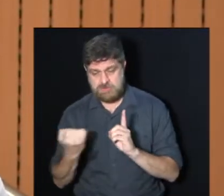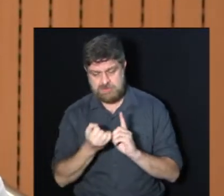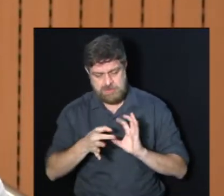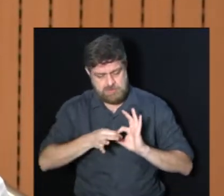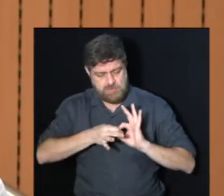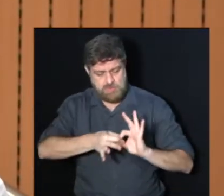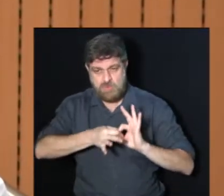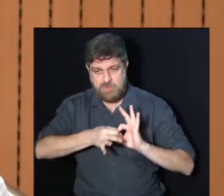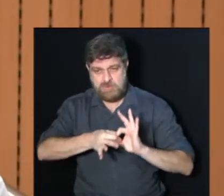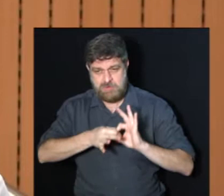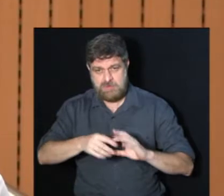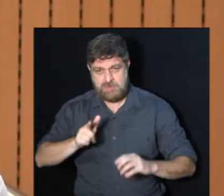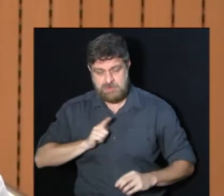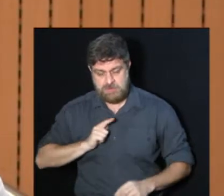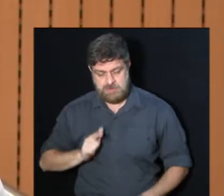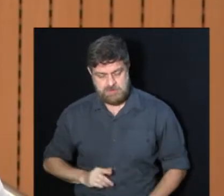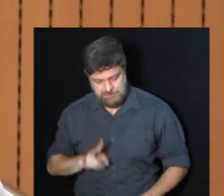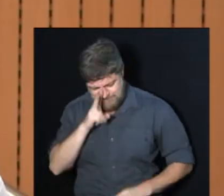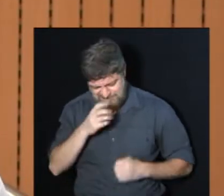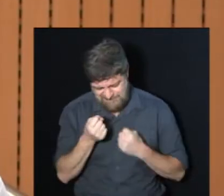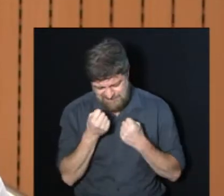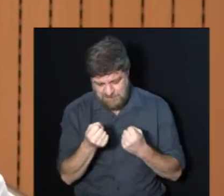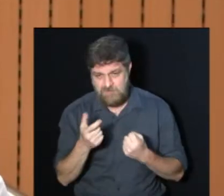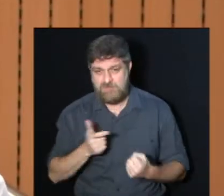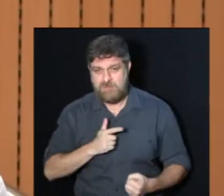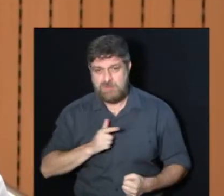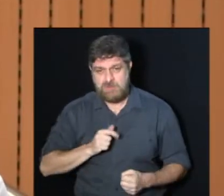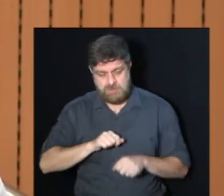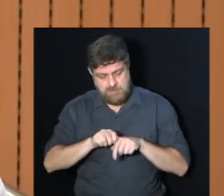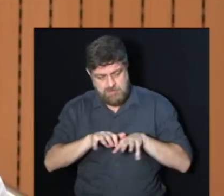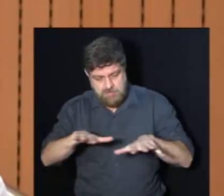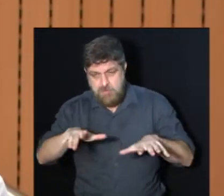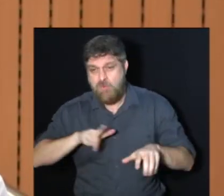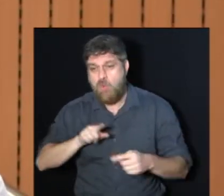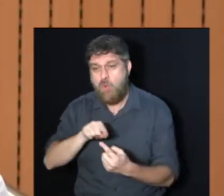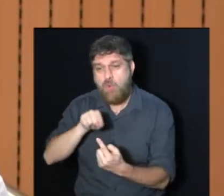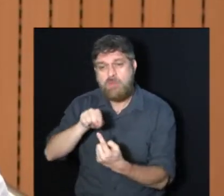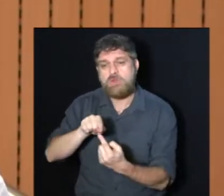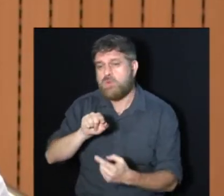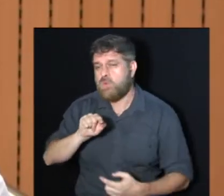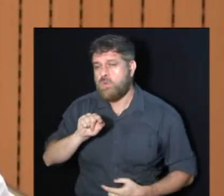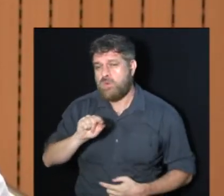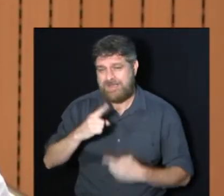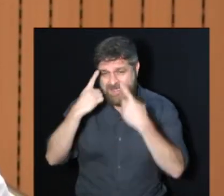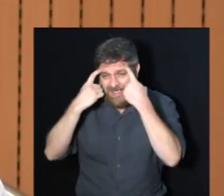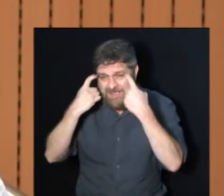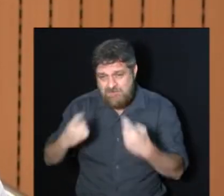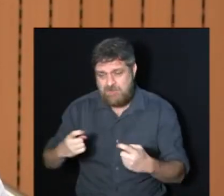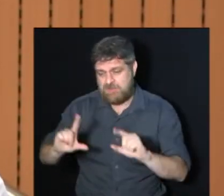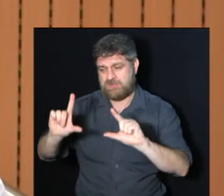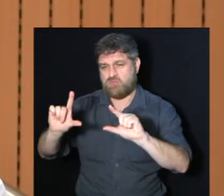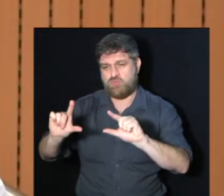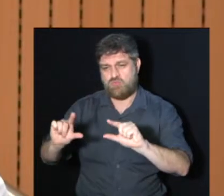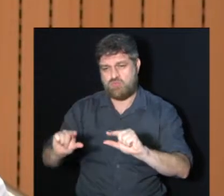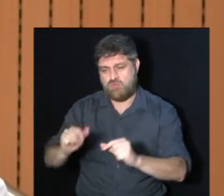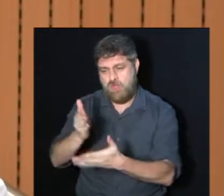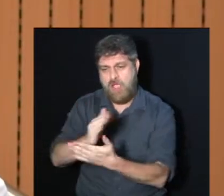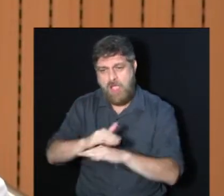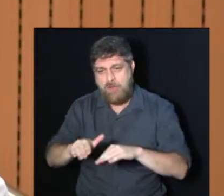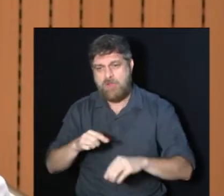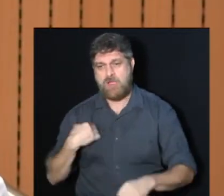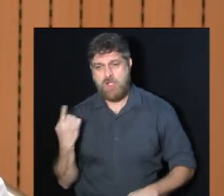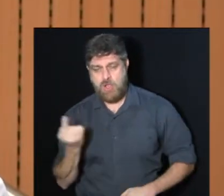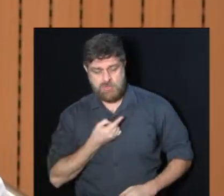juntos, fortalecendo nossos vínculos e criar uma rede que possa colocar fim a essas violências. Juntas e juntos,